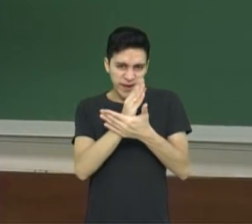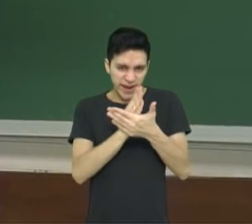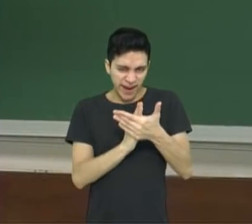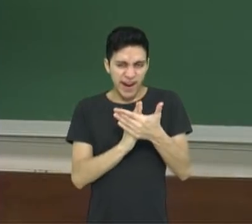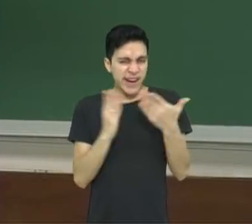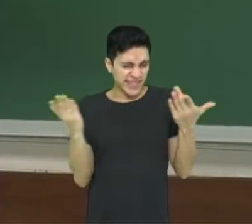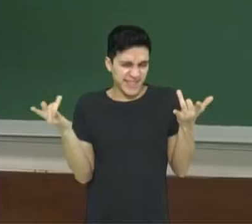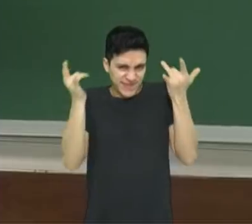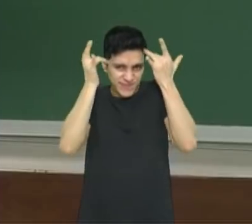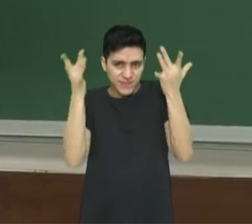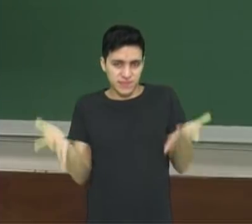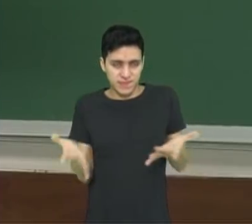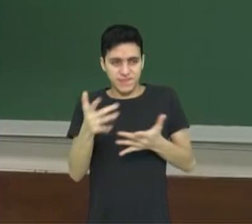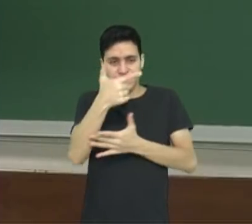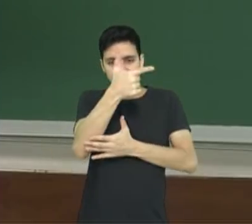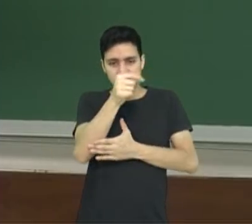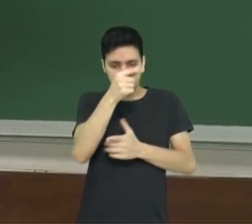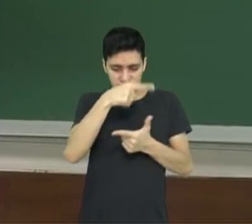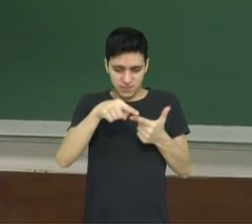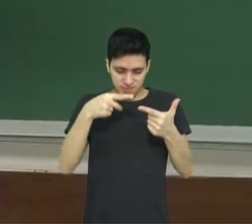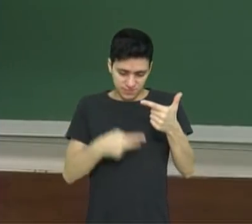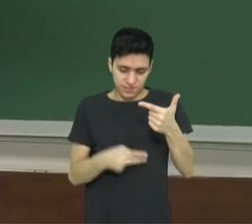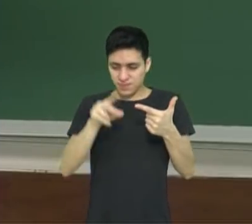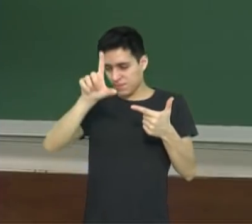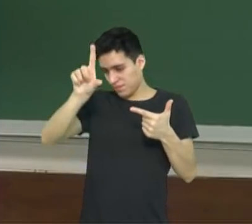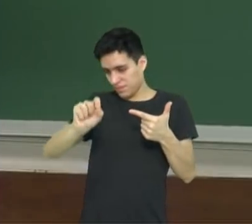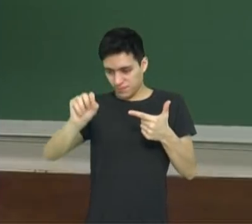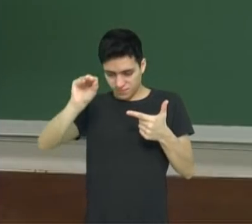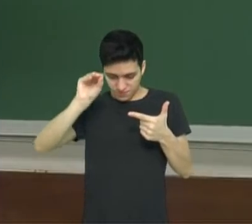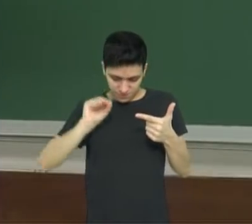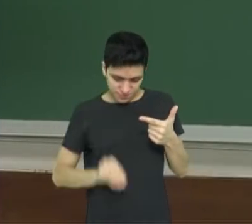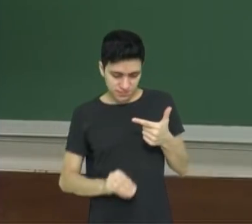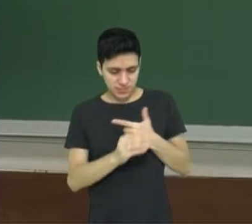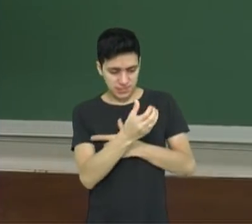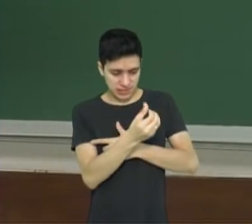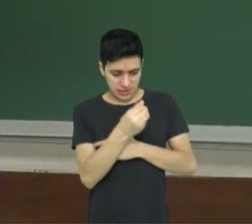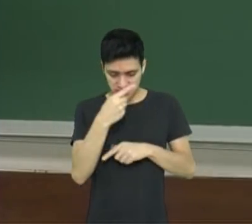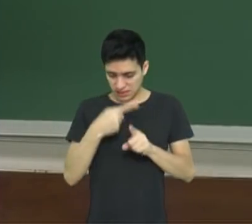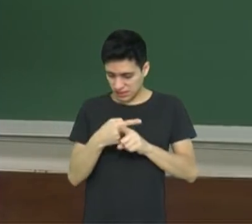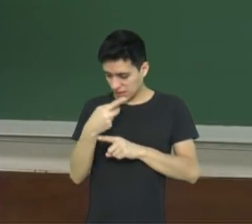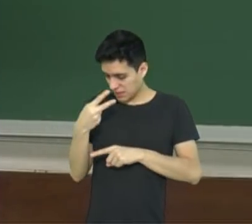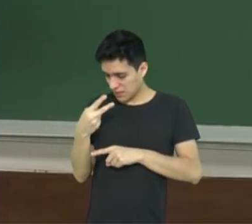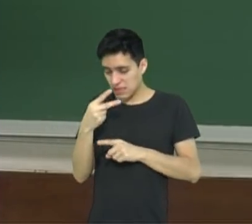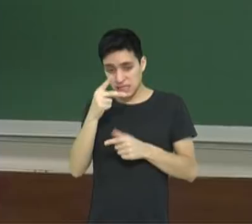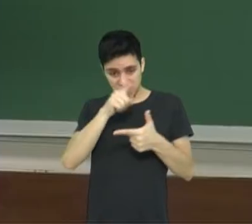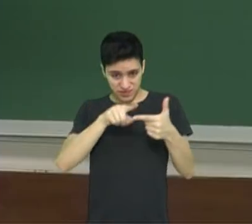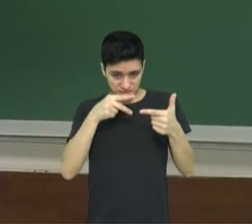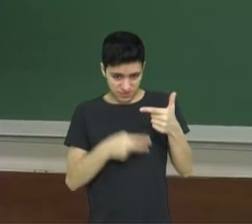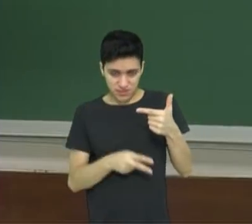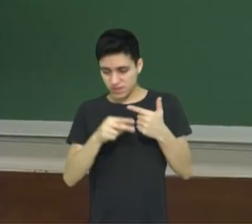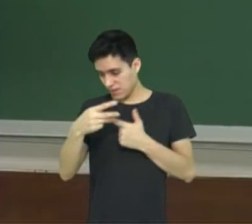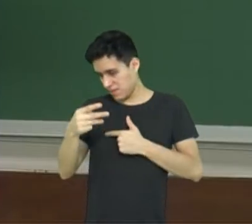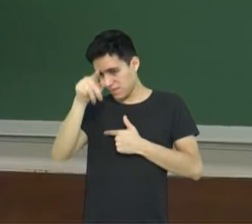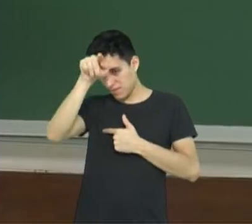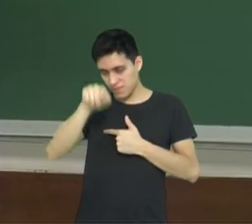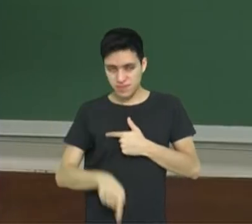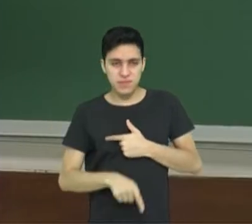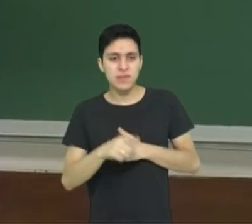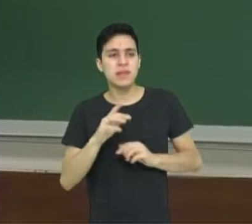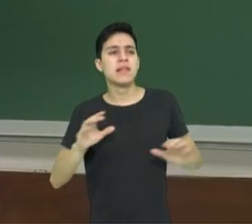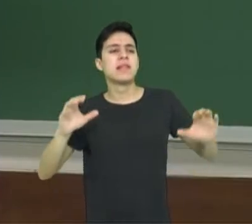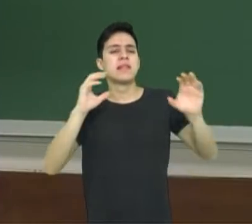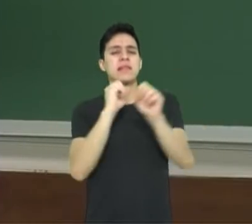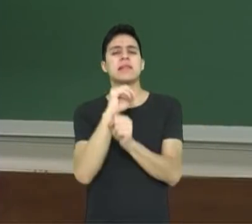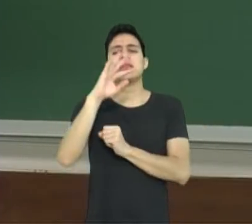gente? Molezinha. 20 dividido por 2, 10. 6 dividido por 2, 3. Então, o meu